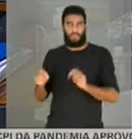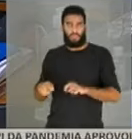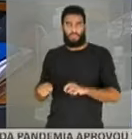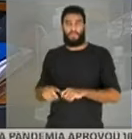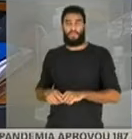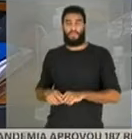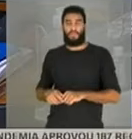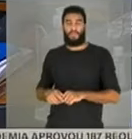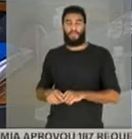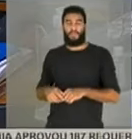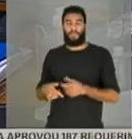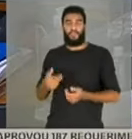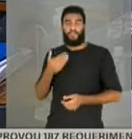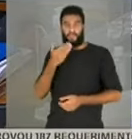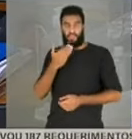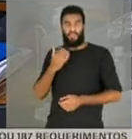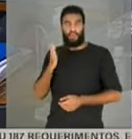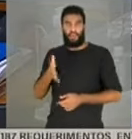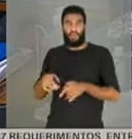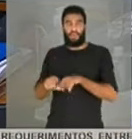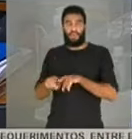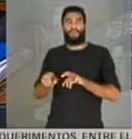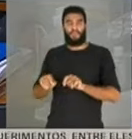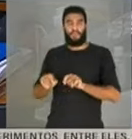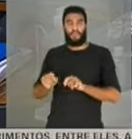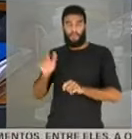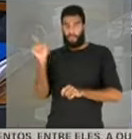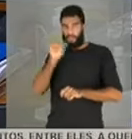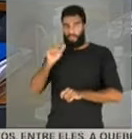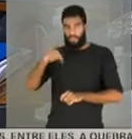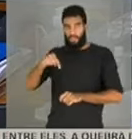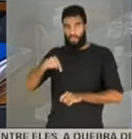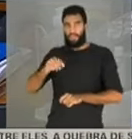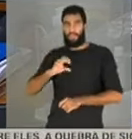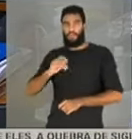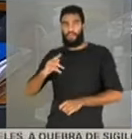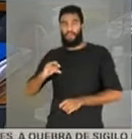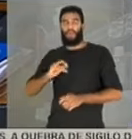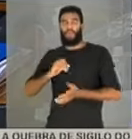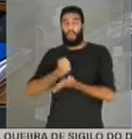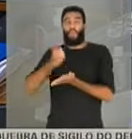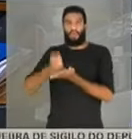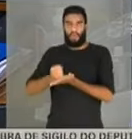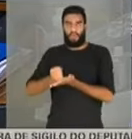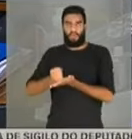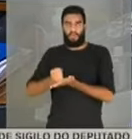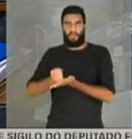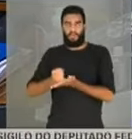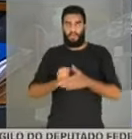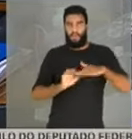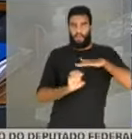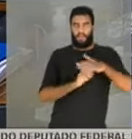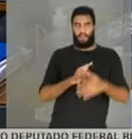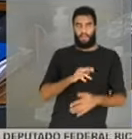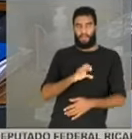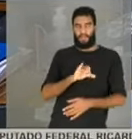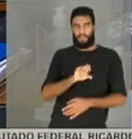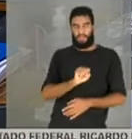Nós já requisitamos e não obtivemos na CPI o contrato entre a Precisa e a Barit. Esse contrato existe?